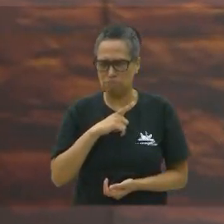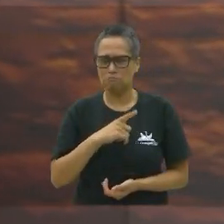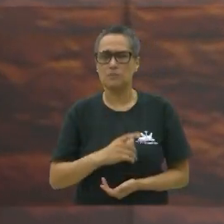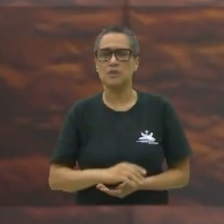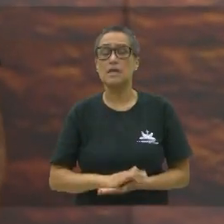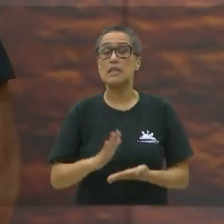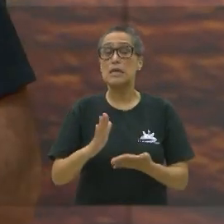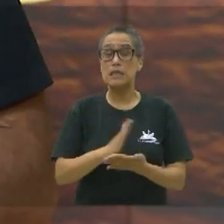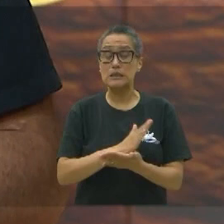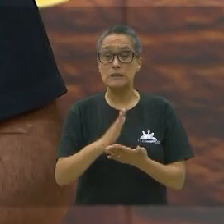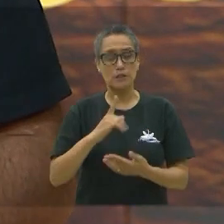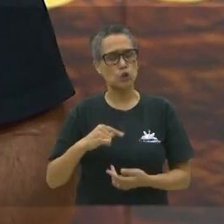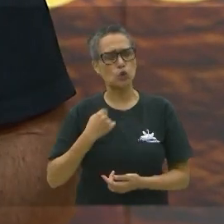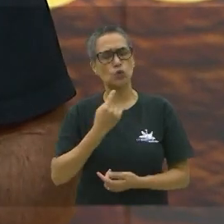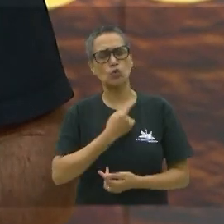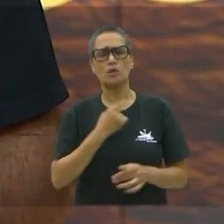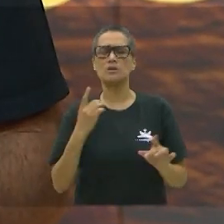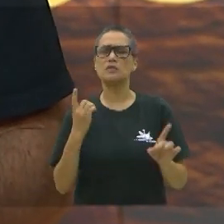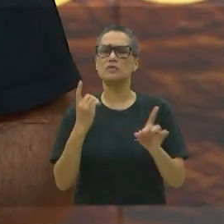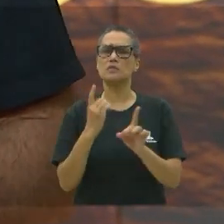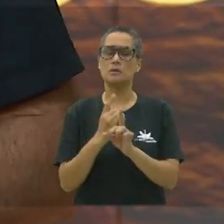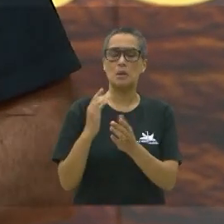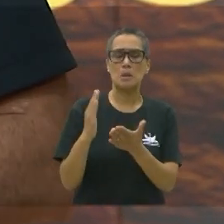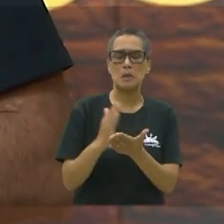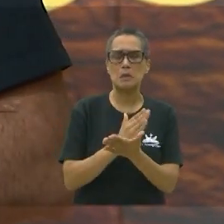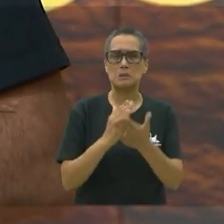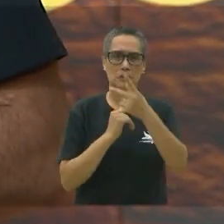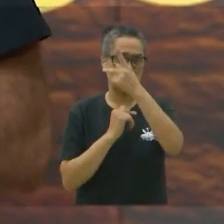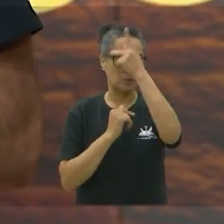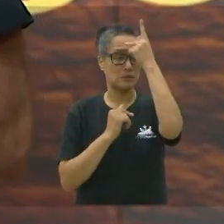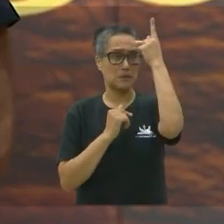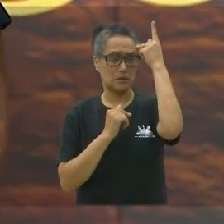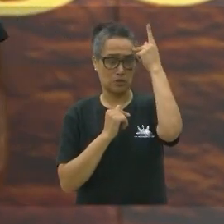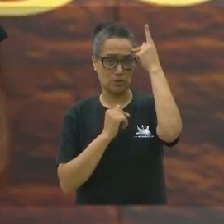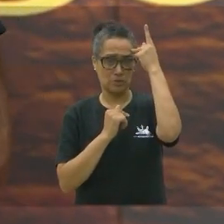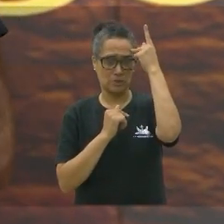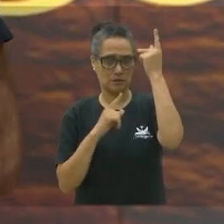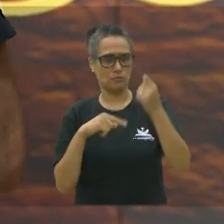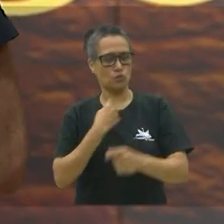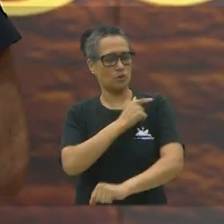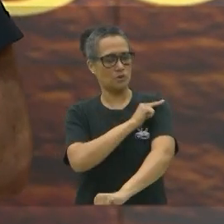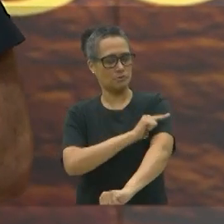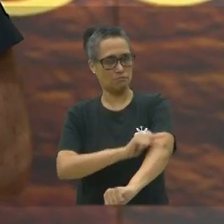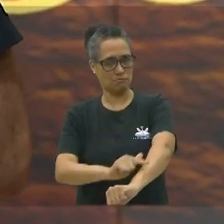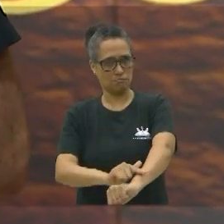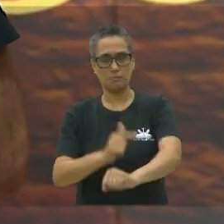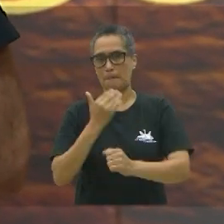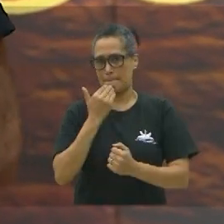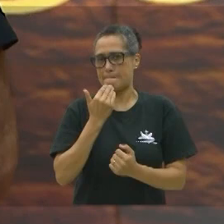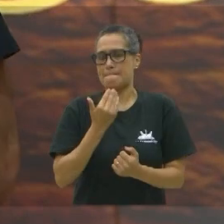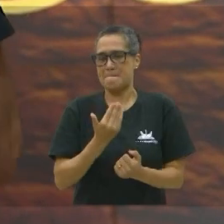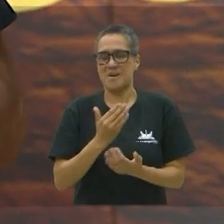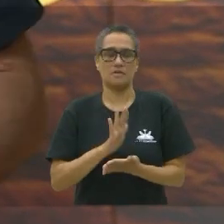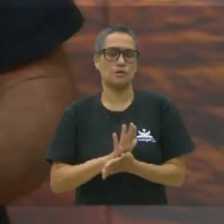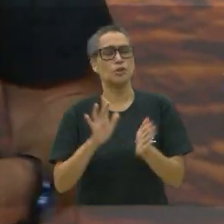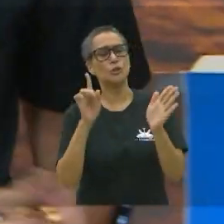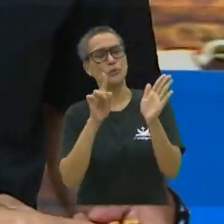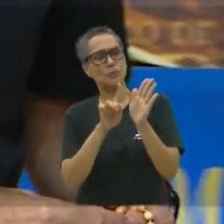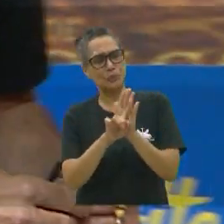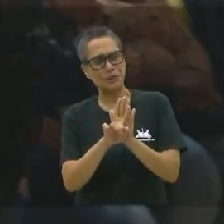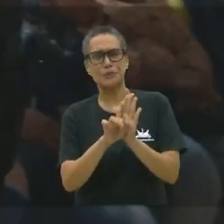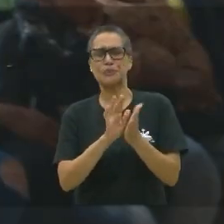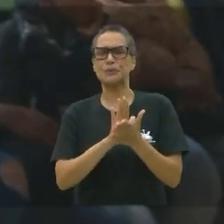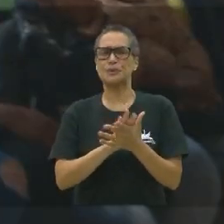Às vezes a gente encontra com algumas pessoas e a gente, a educação nos pede assim, né? A gente pergunta para a